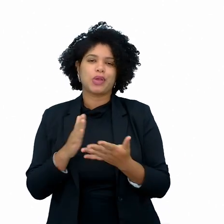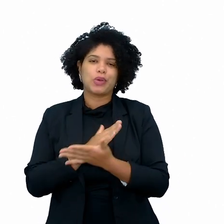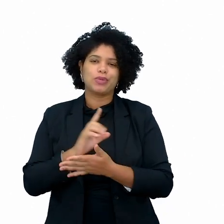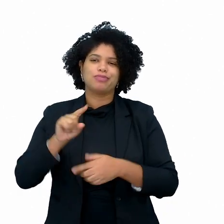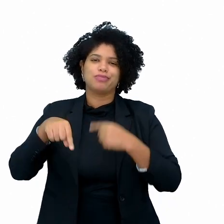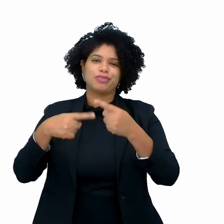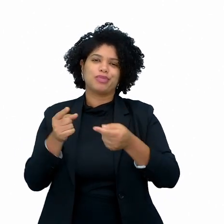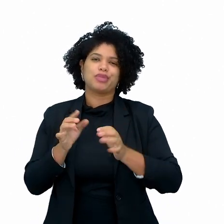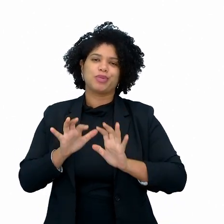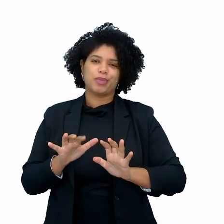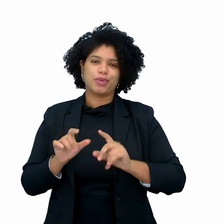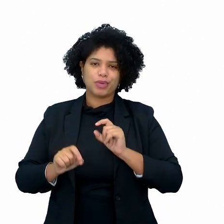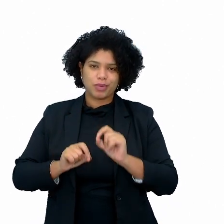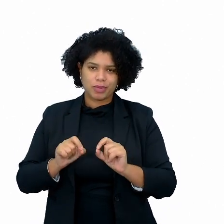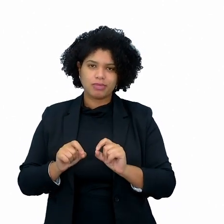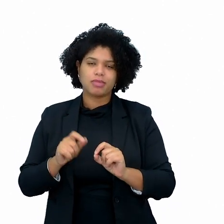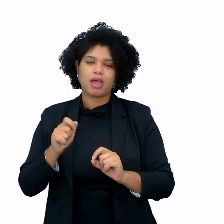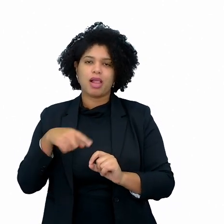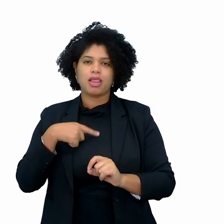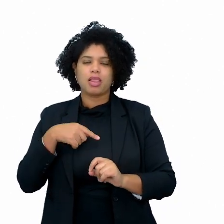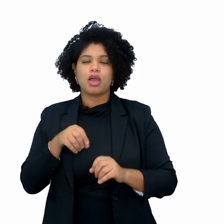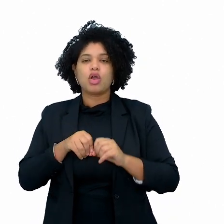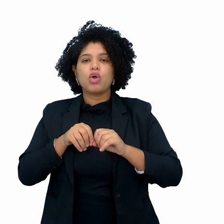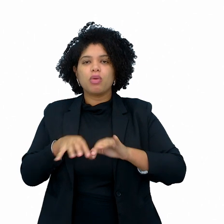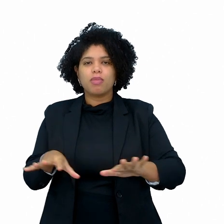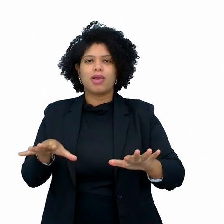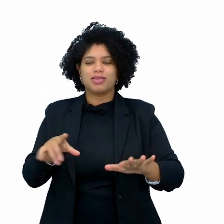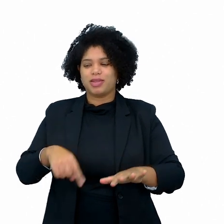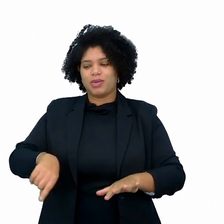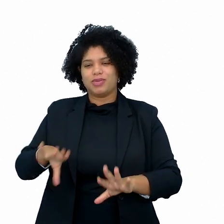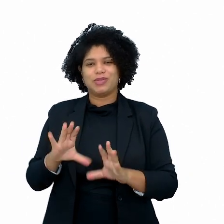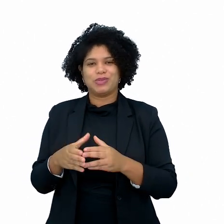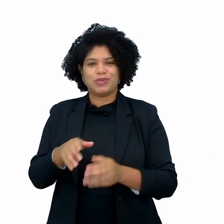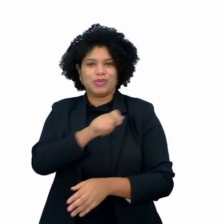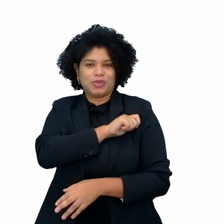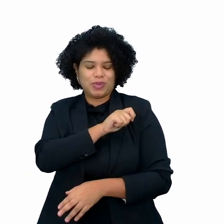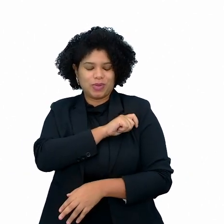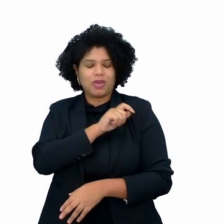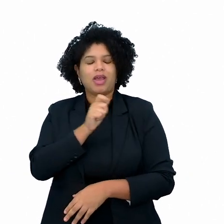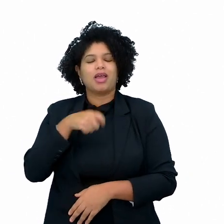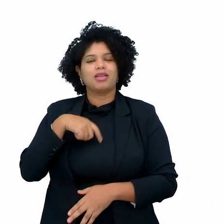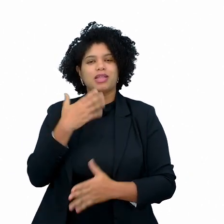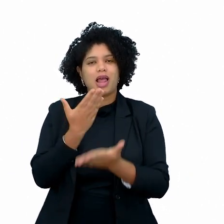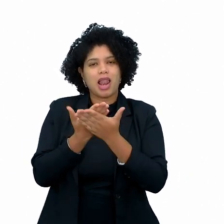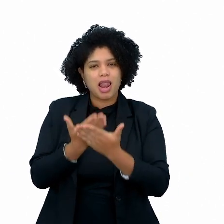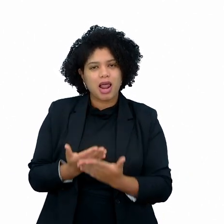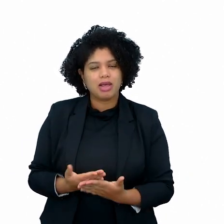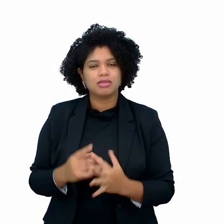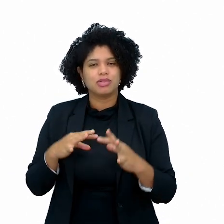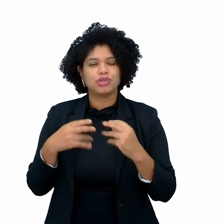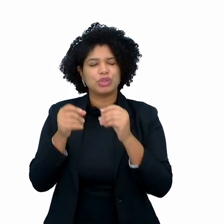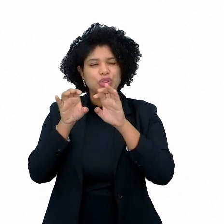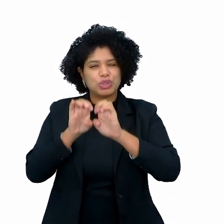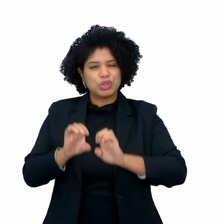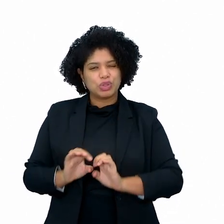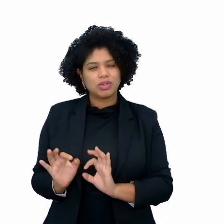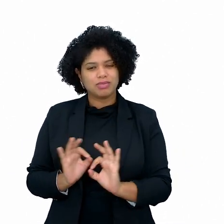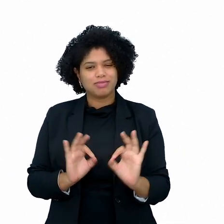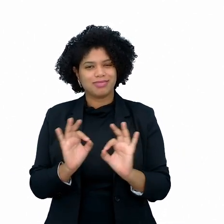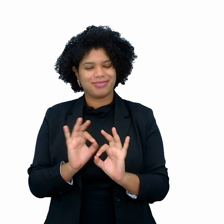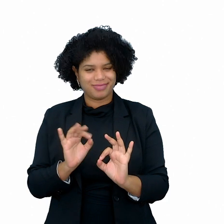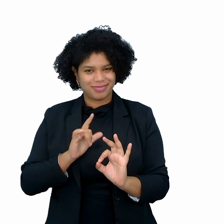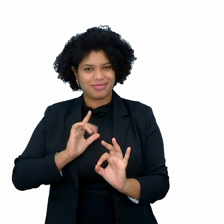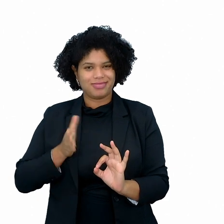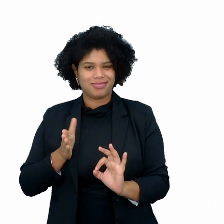que você fala, agora dá para compartilhar isso com os alunos e eu tenho todas as aulas estruturadas aqui no meu